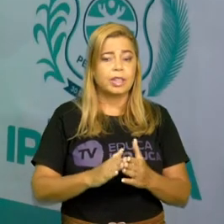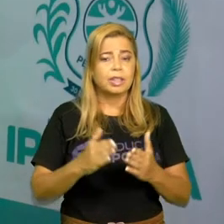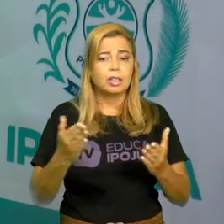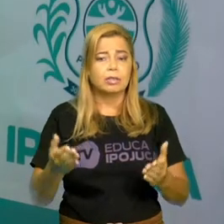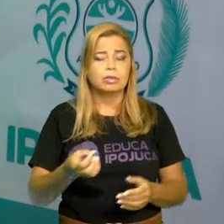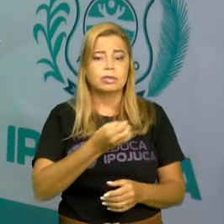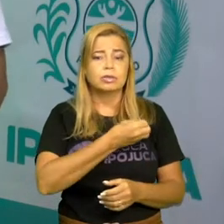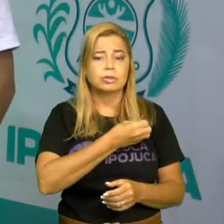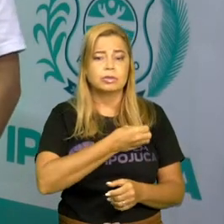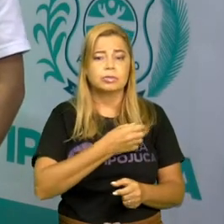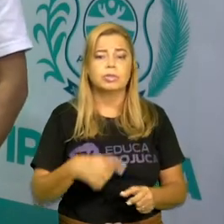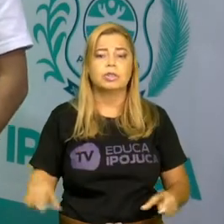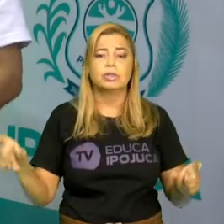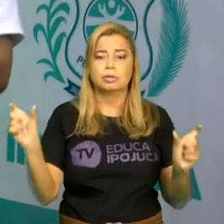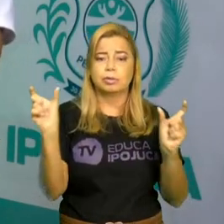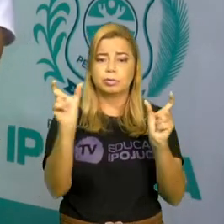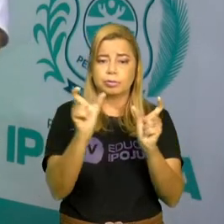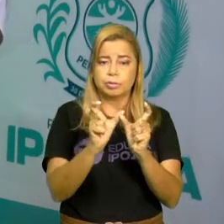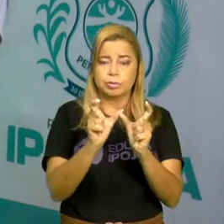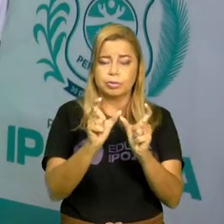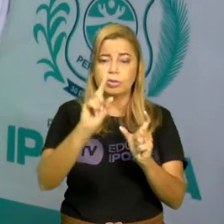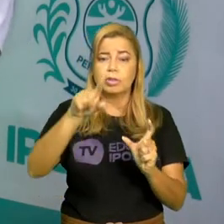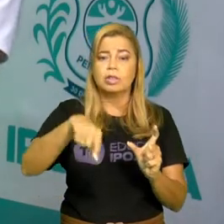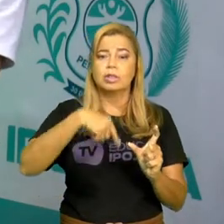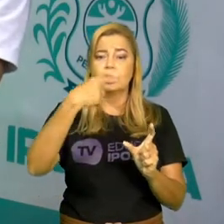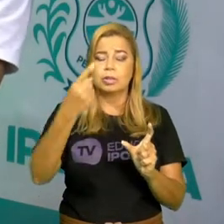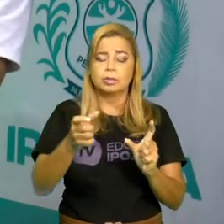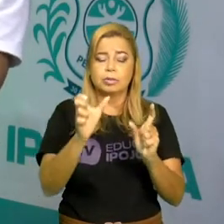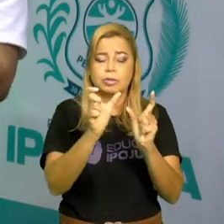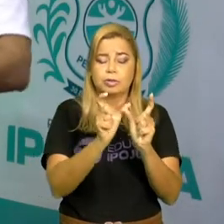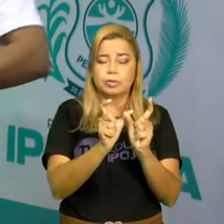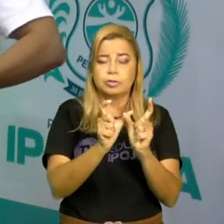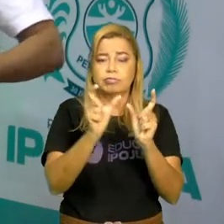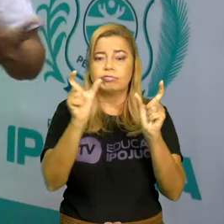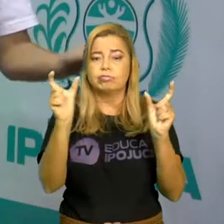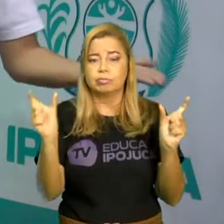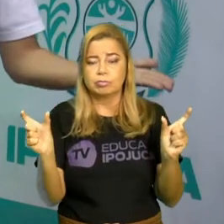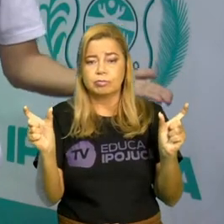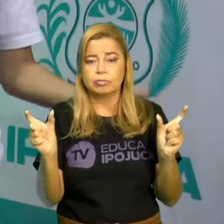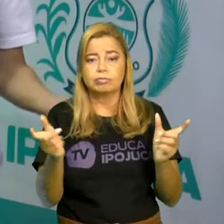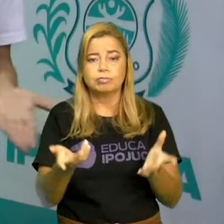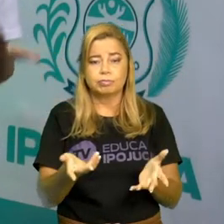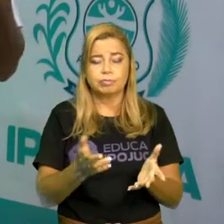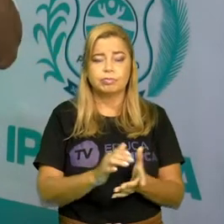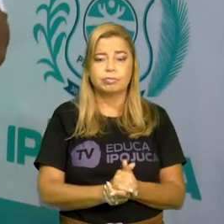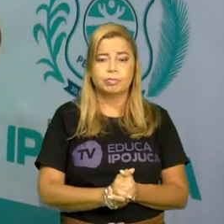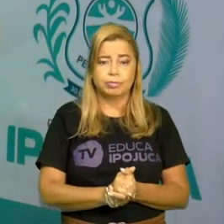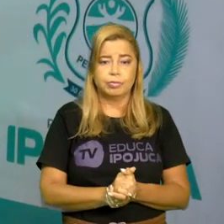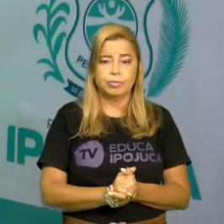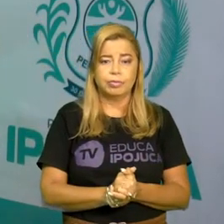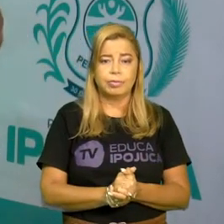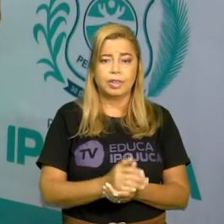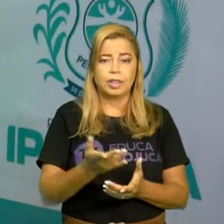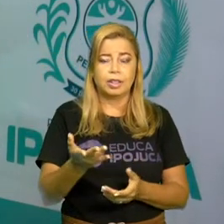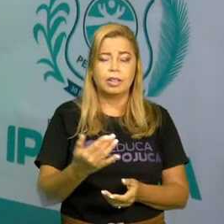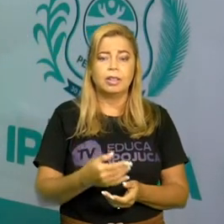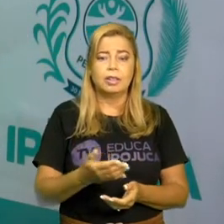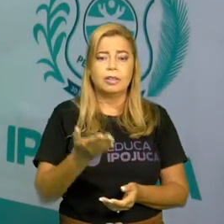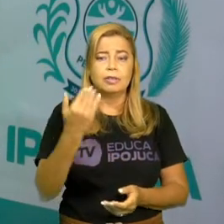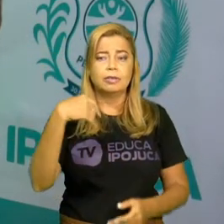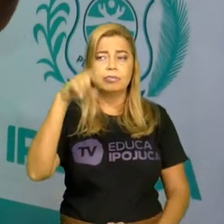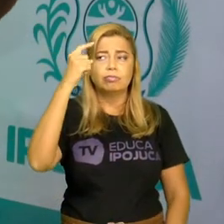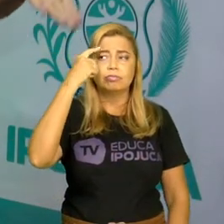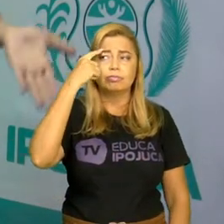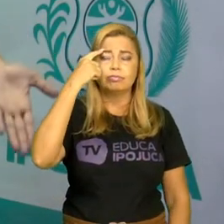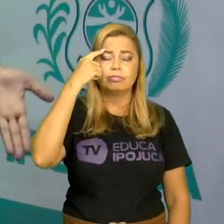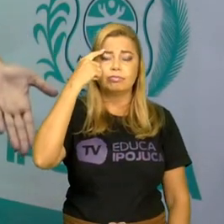composto e aqui você de composto Quando está decomposto para você comprou vamos fechar direitinho a